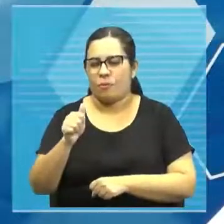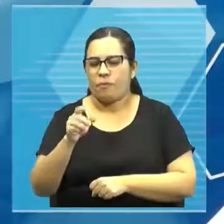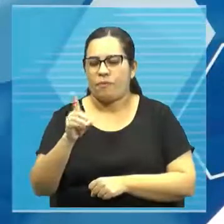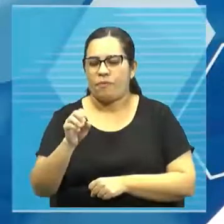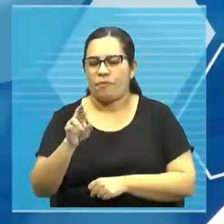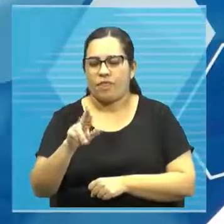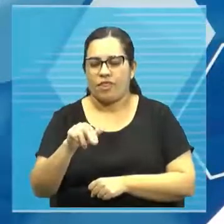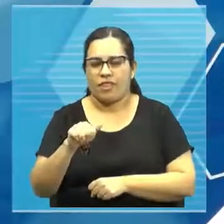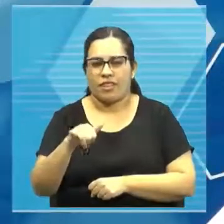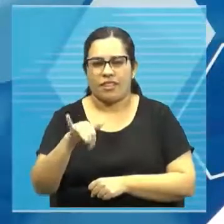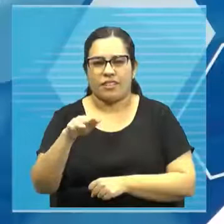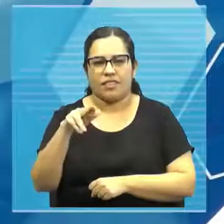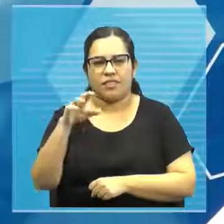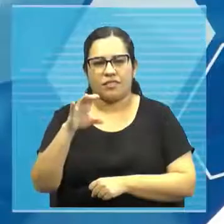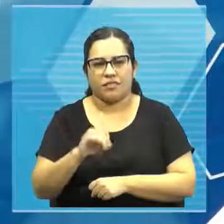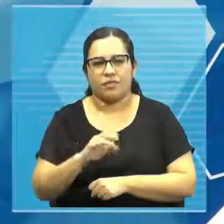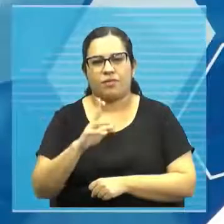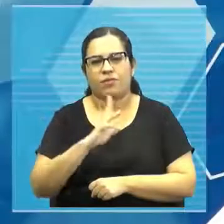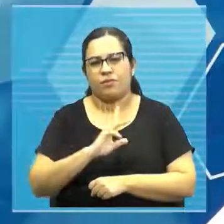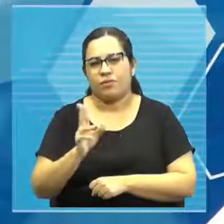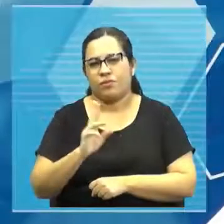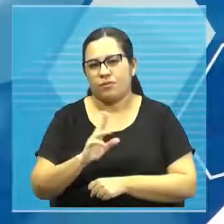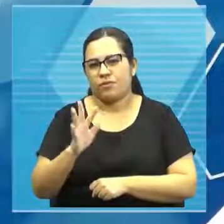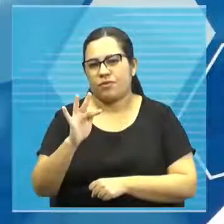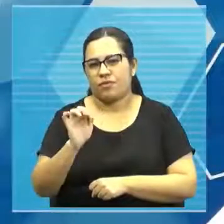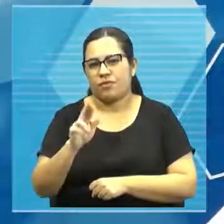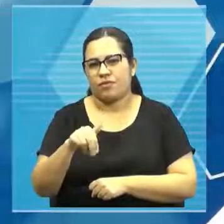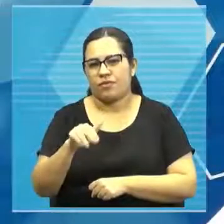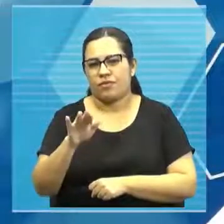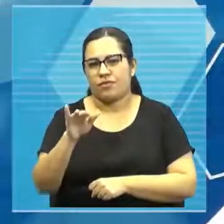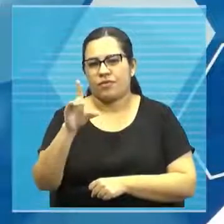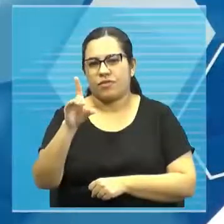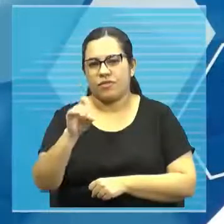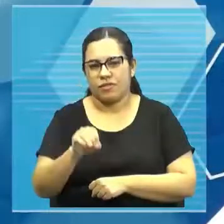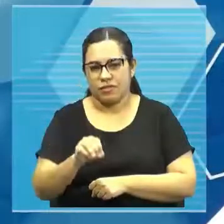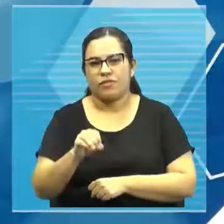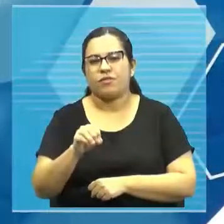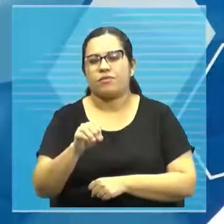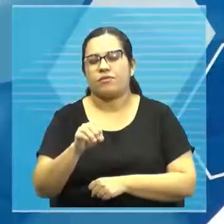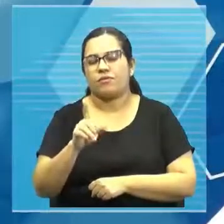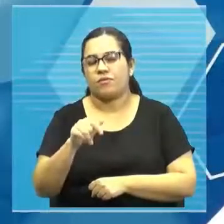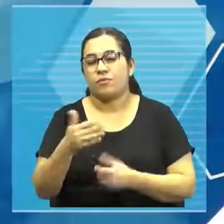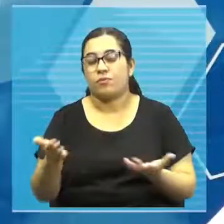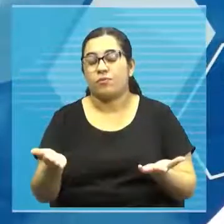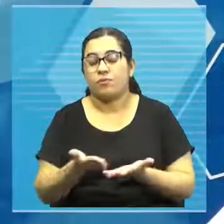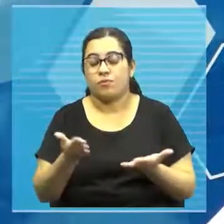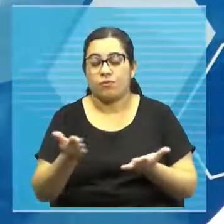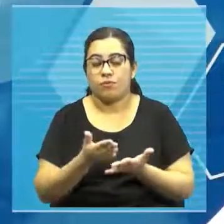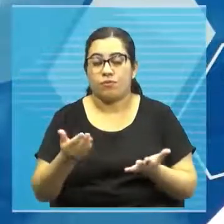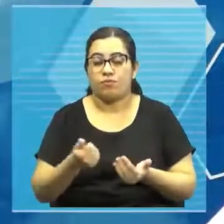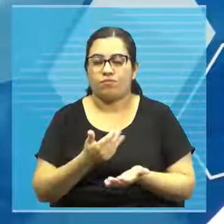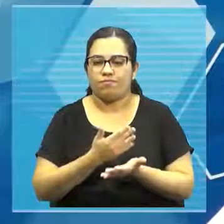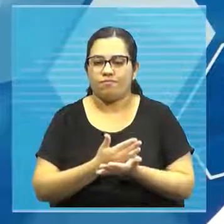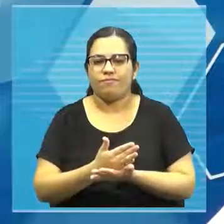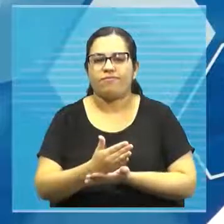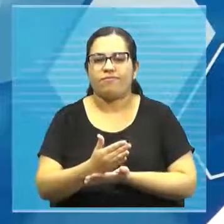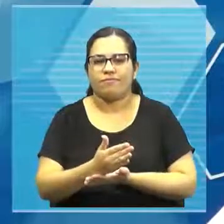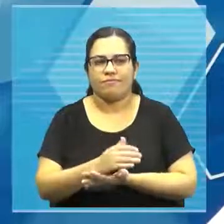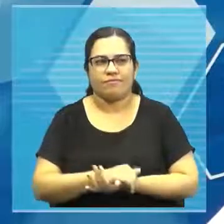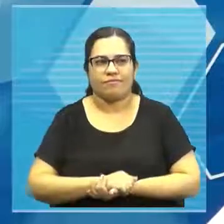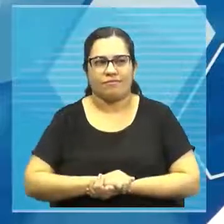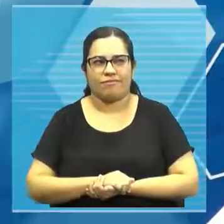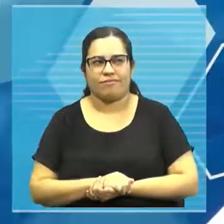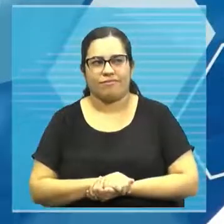Eu sou Professor Fernando Galvão e nós vamos juntos agora das 15 horas até